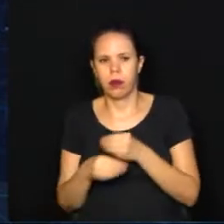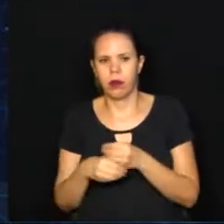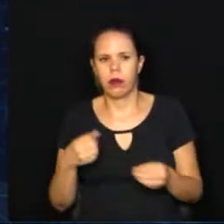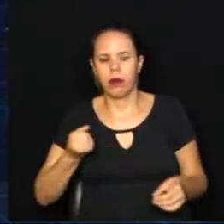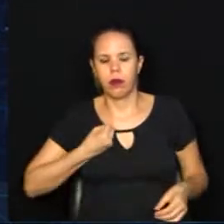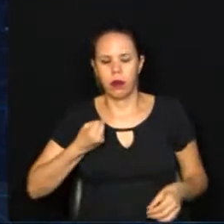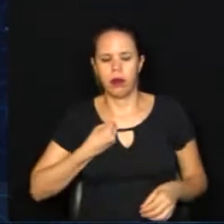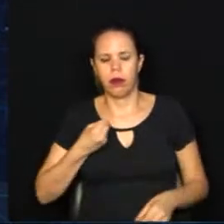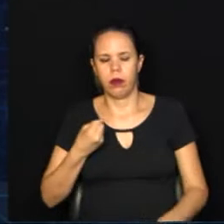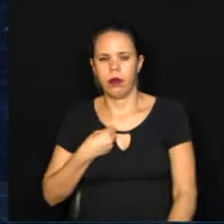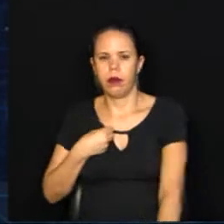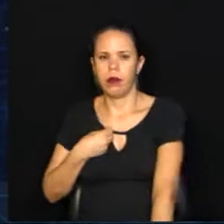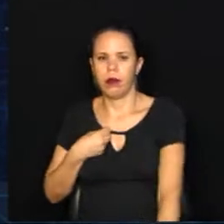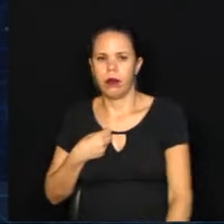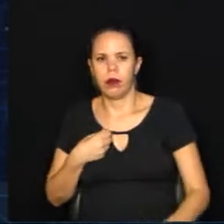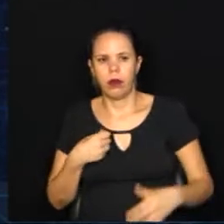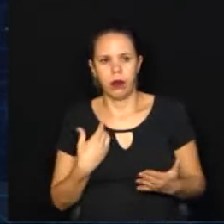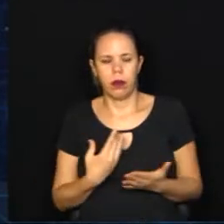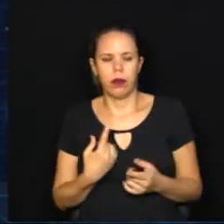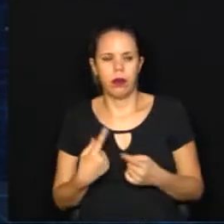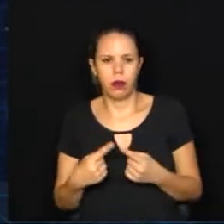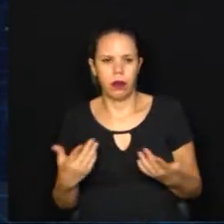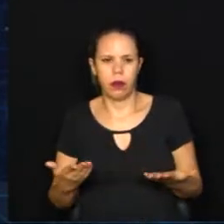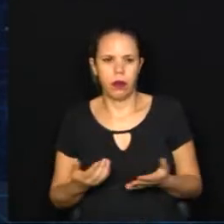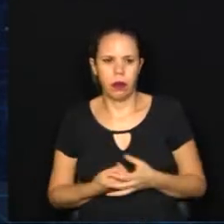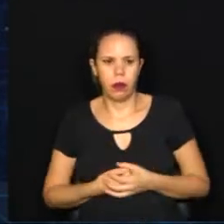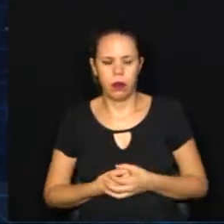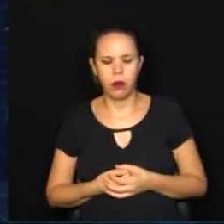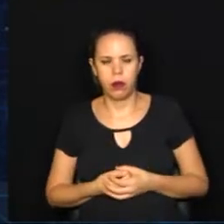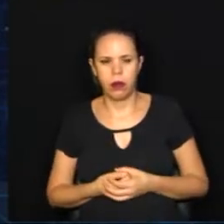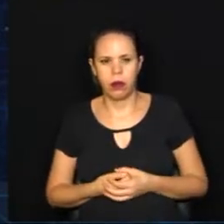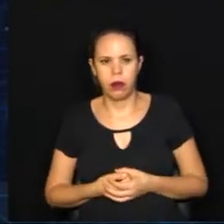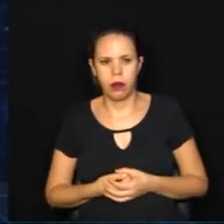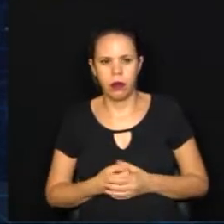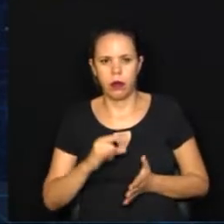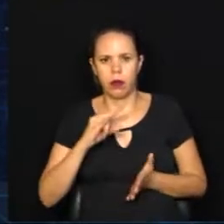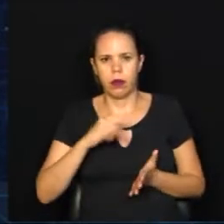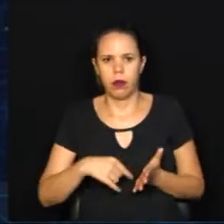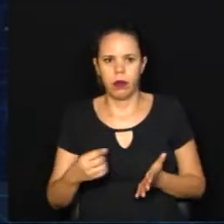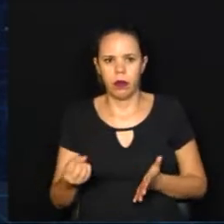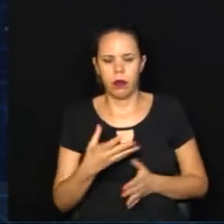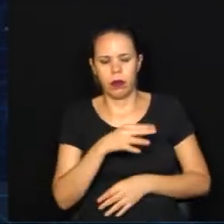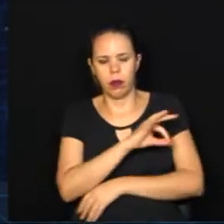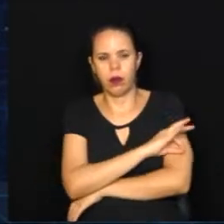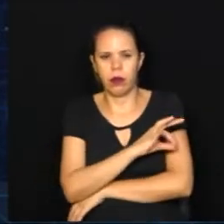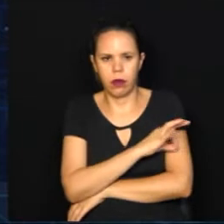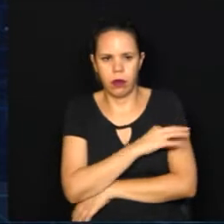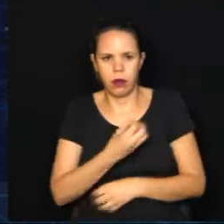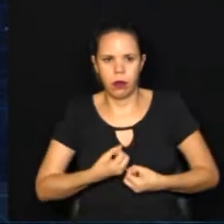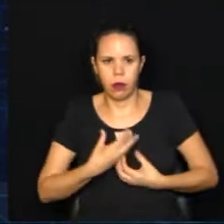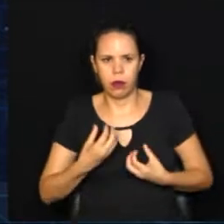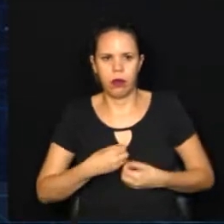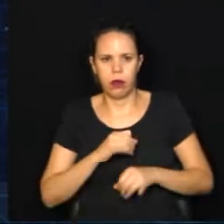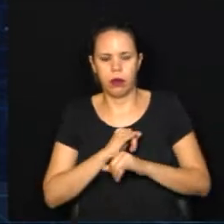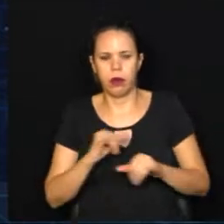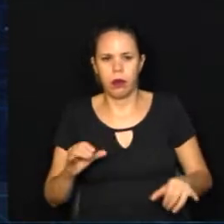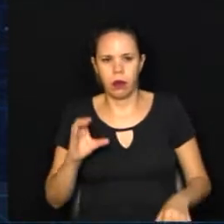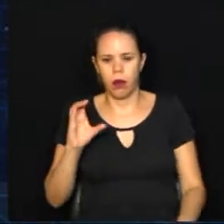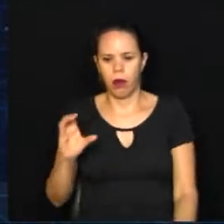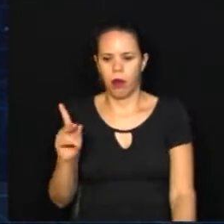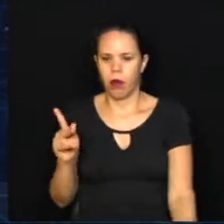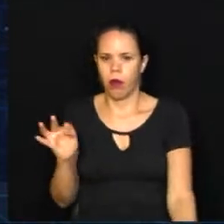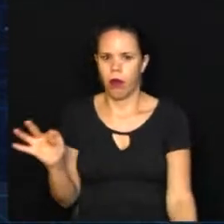atualização desses números. Até porque agora, nesse formulário novo, a Prefeitura deve informar o